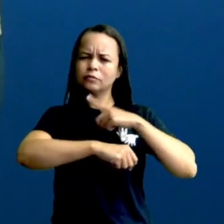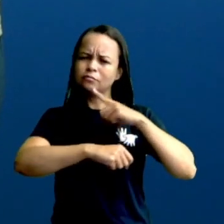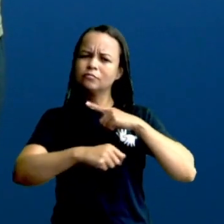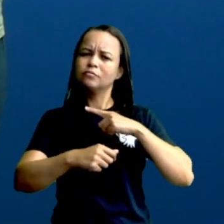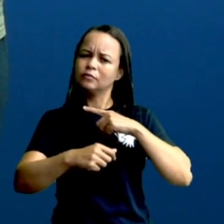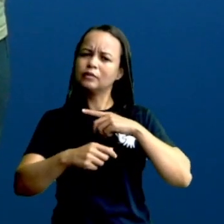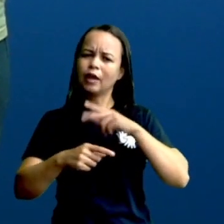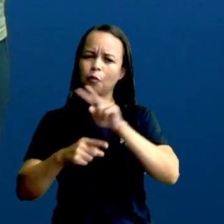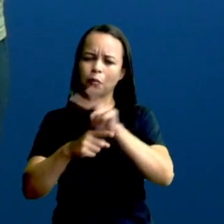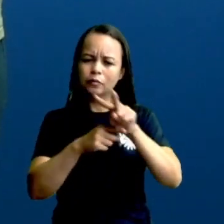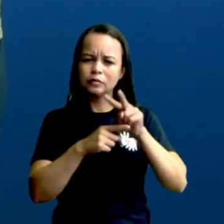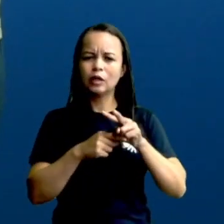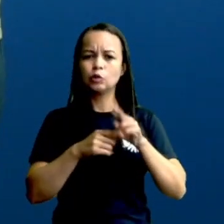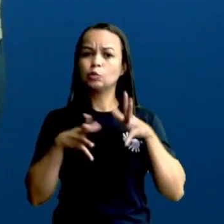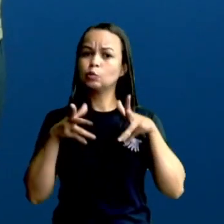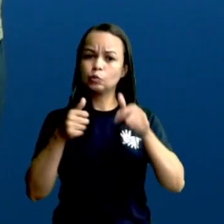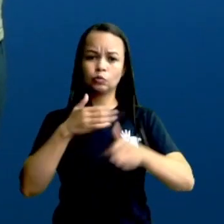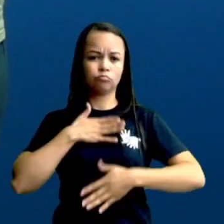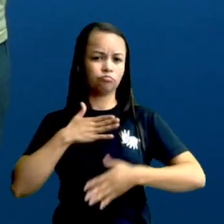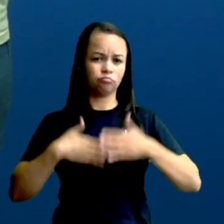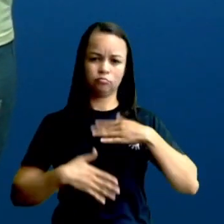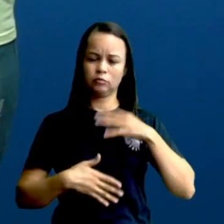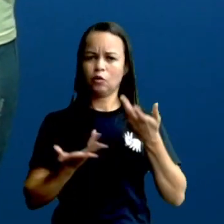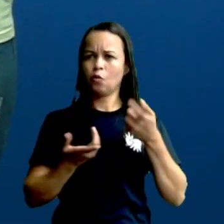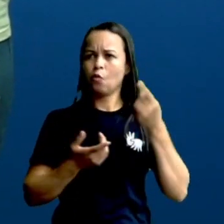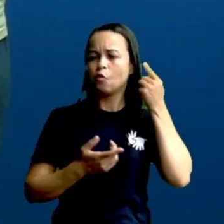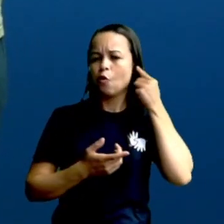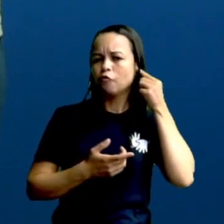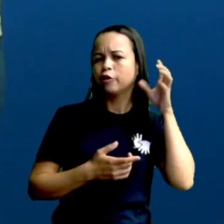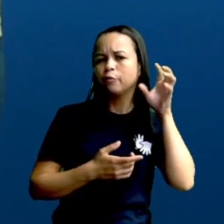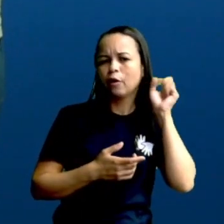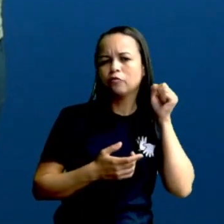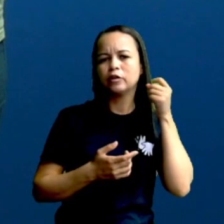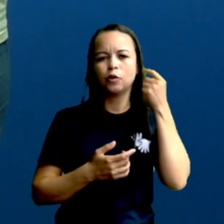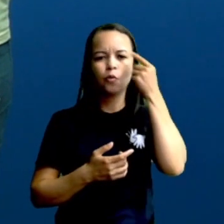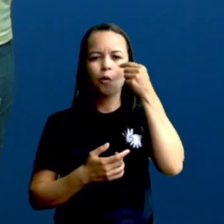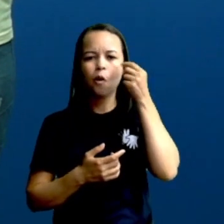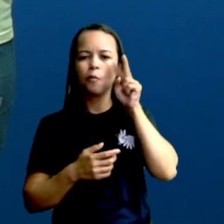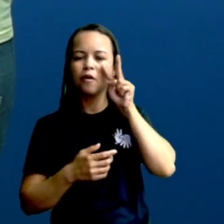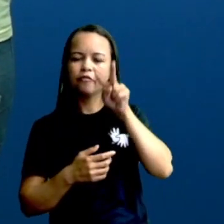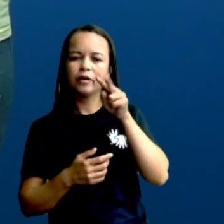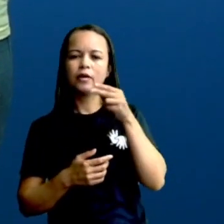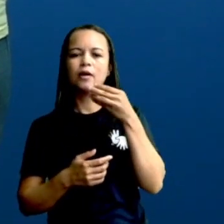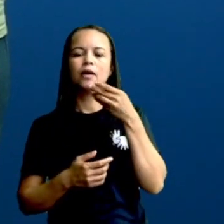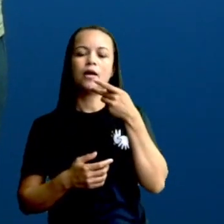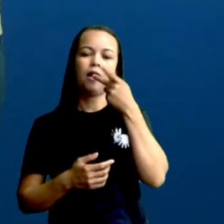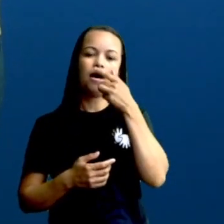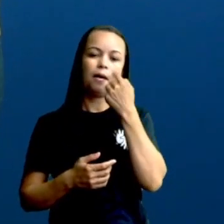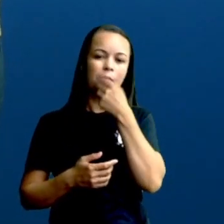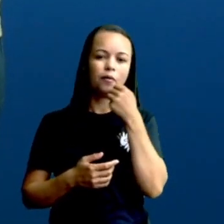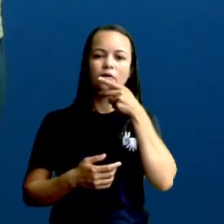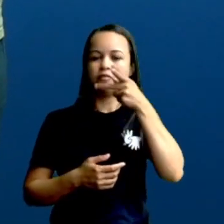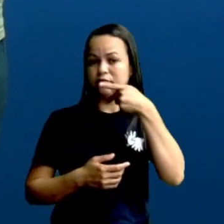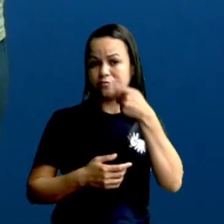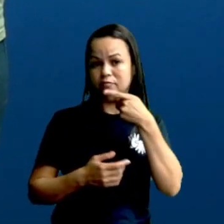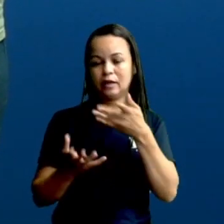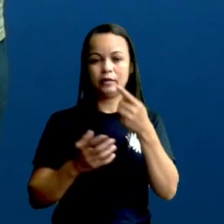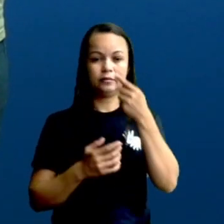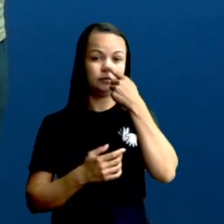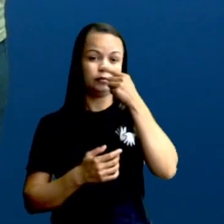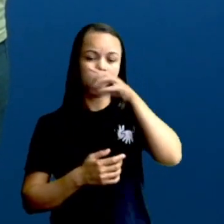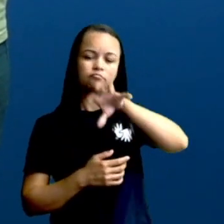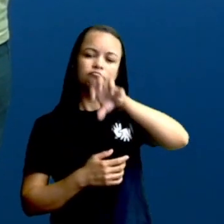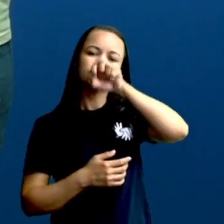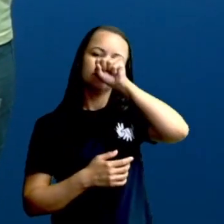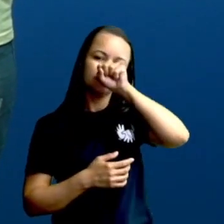no nosso corpo tem uma função, né? Os ouvidos para ouvir, os olhos para ver, a boca para falar. Através do nariz a